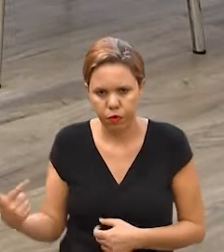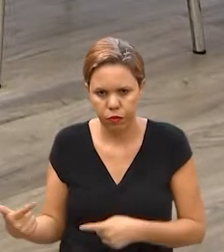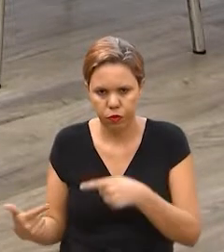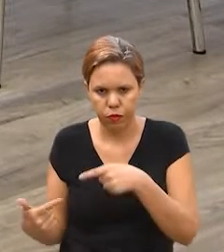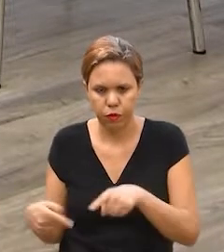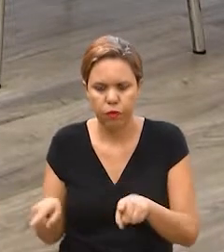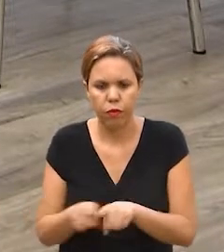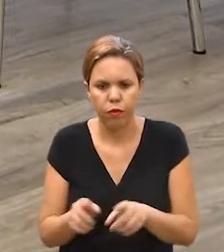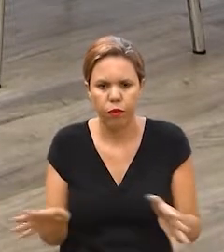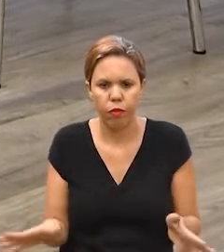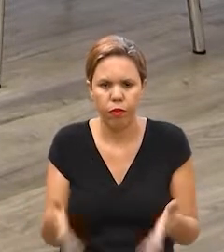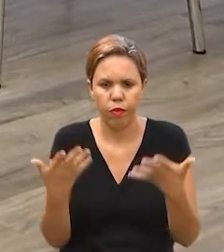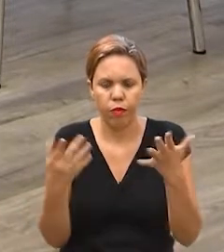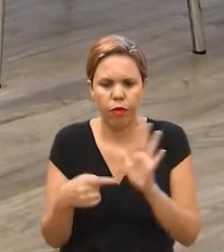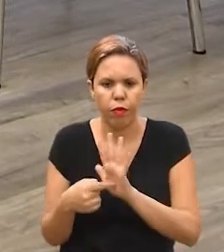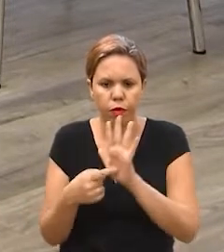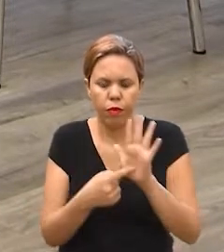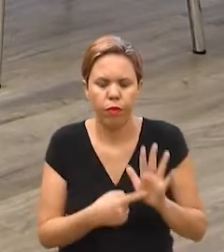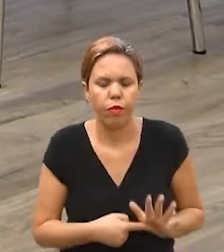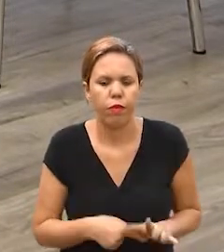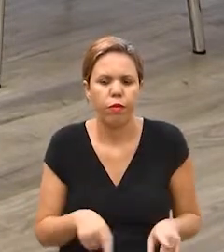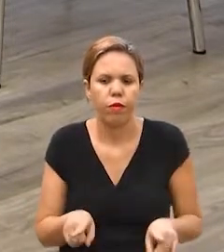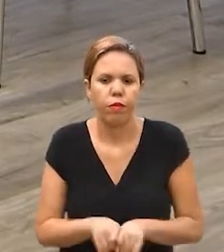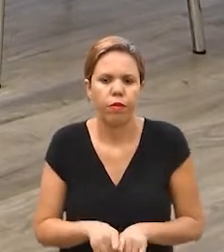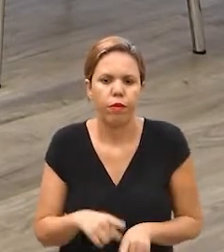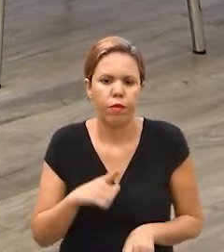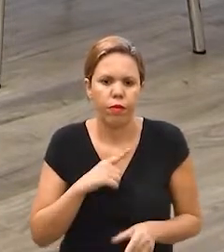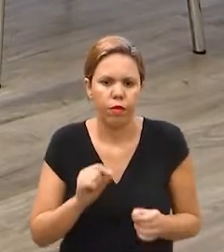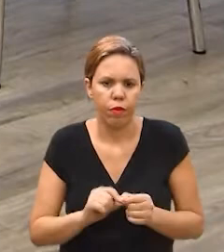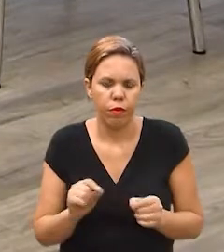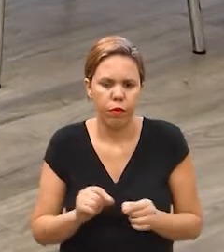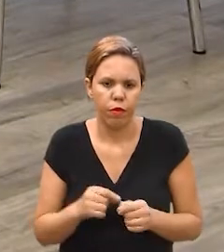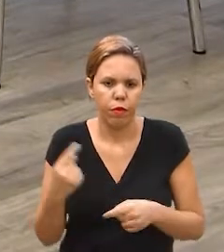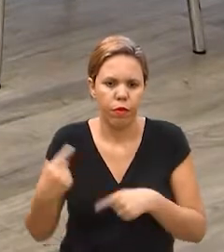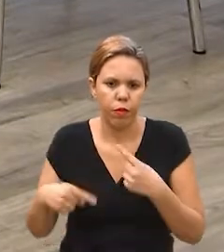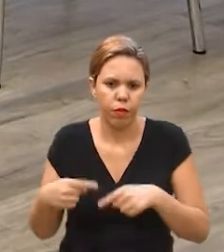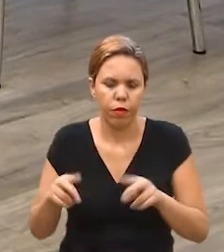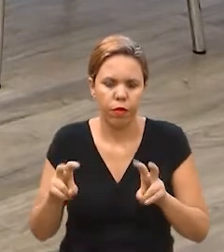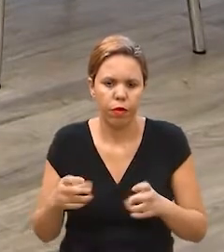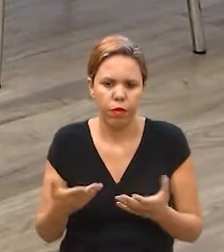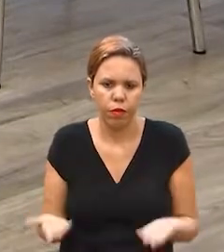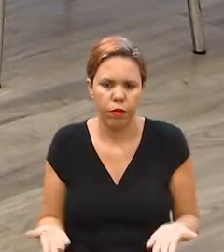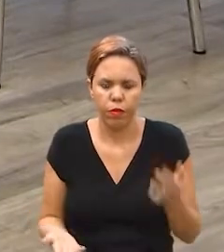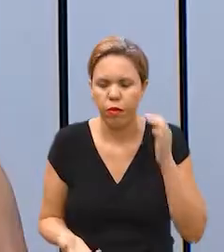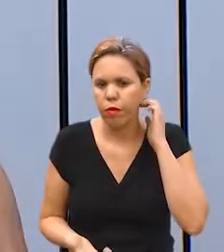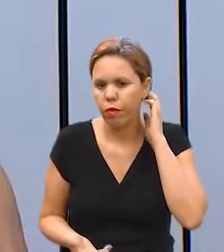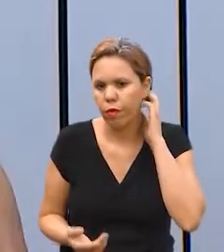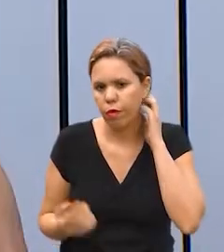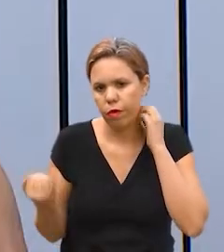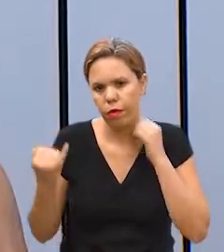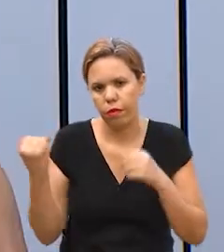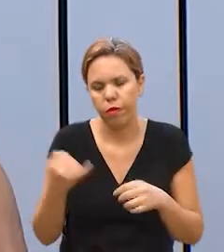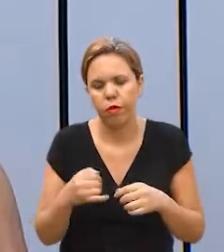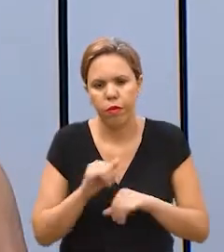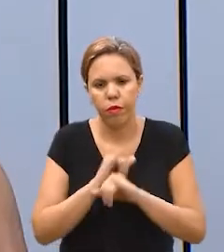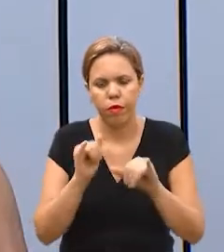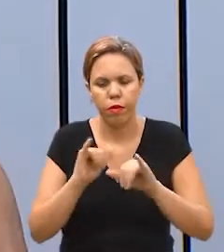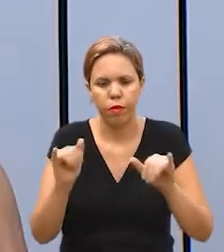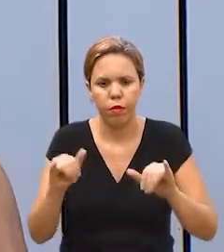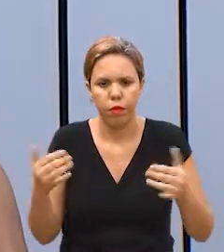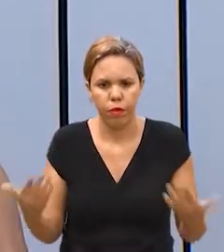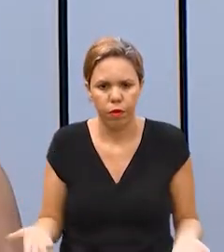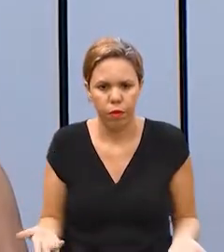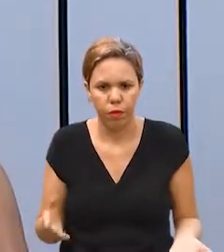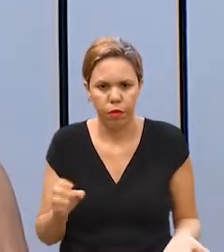já foi aí, acho que é uma sinalização, né? Que também nós fizemos toda uma discussão sobre isso, né? Sobre a importância da